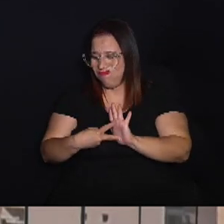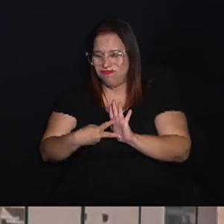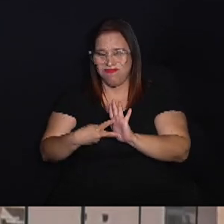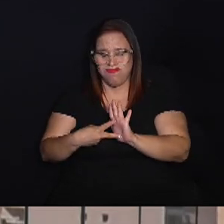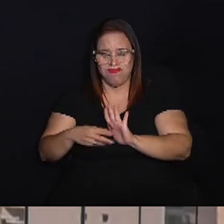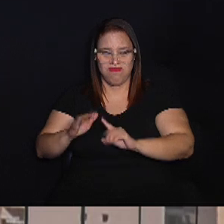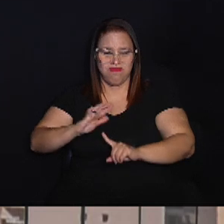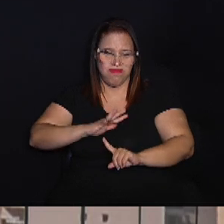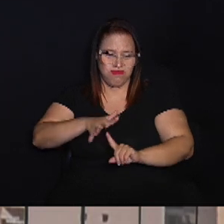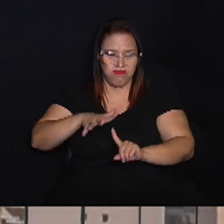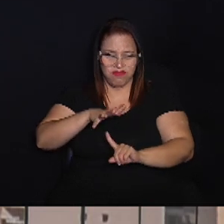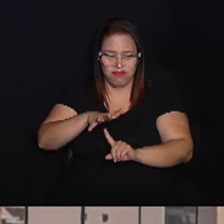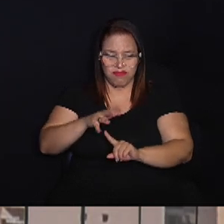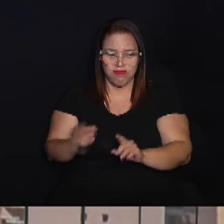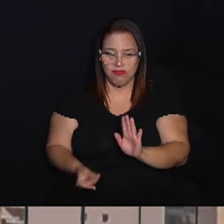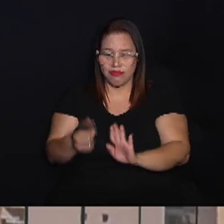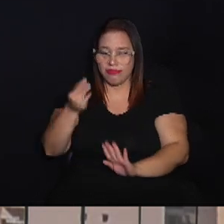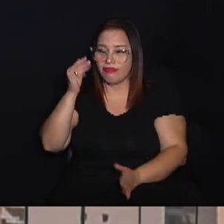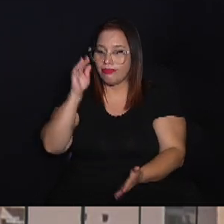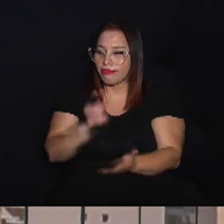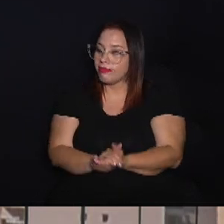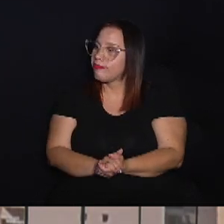meio ambiente e na economia.